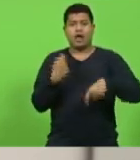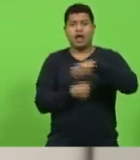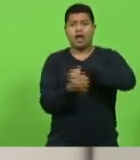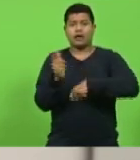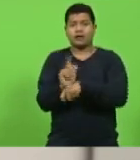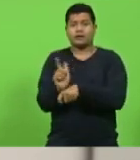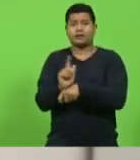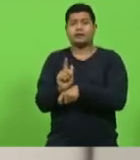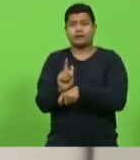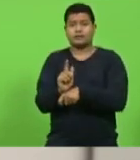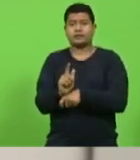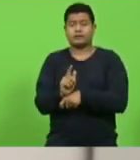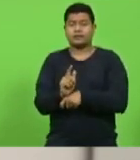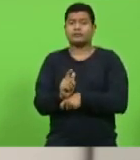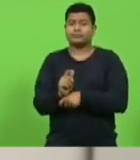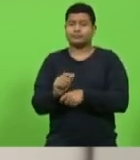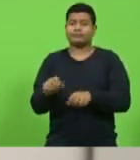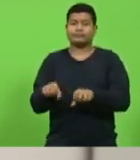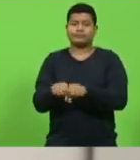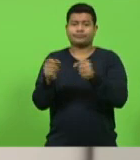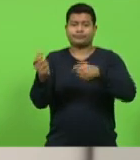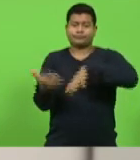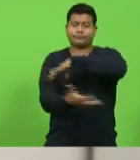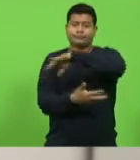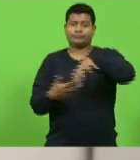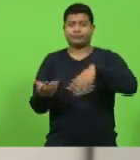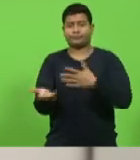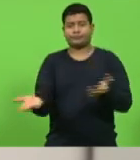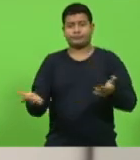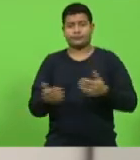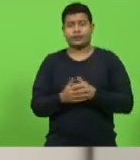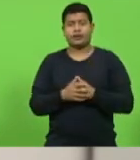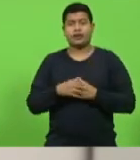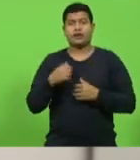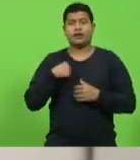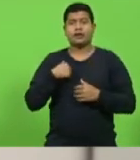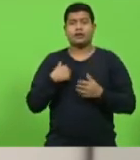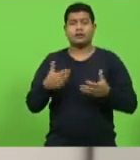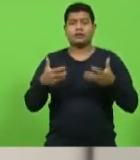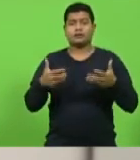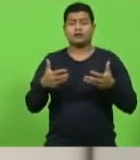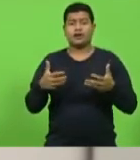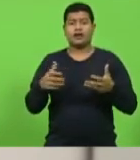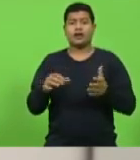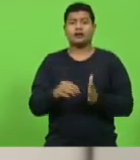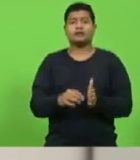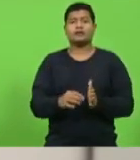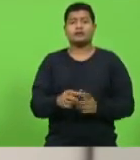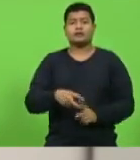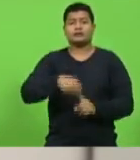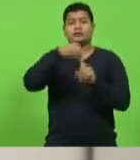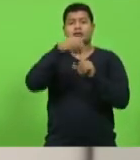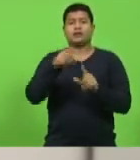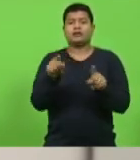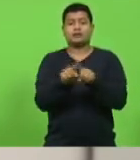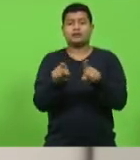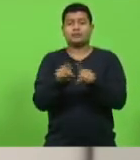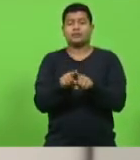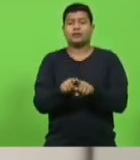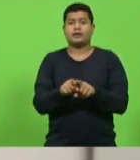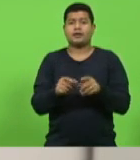acarretou em uma catástrofe. E aqui, excelências, eu quero frisar também que a